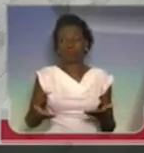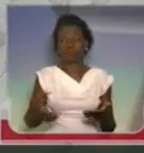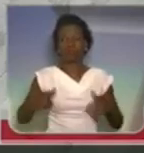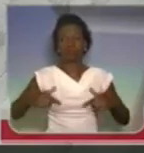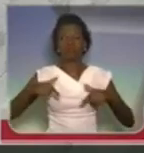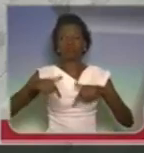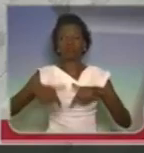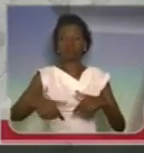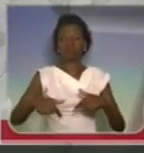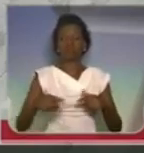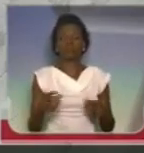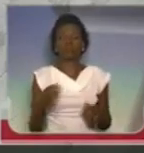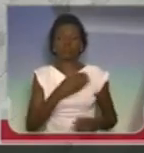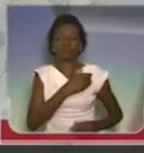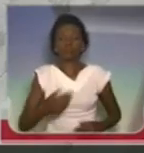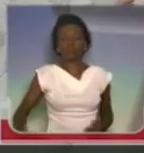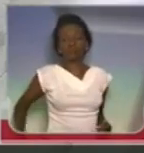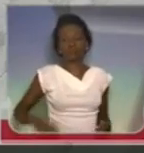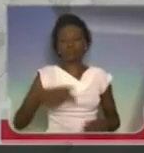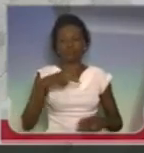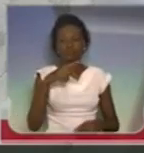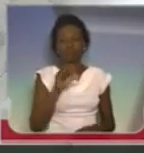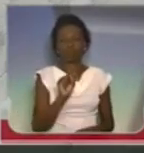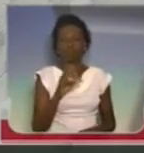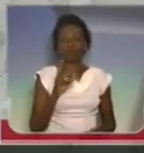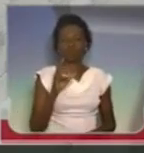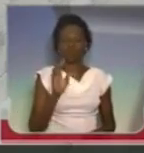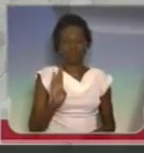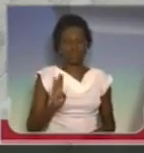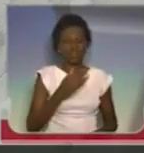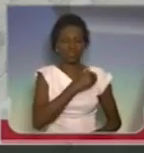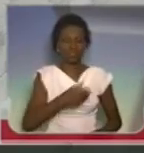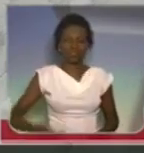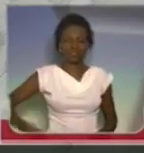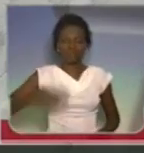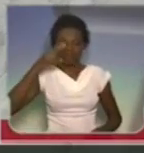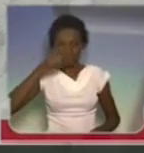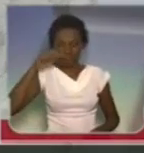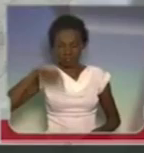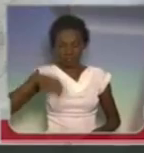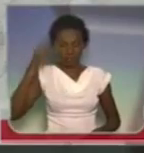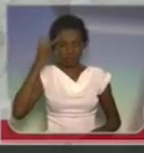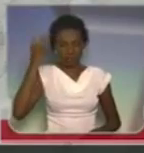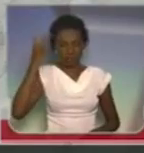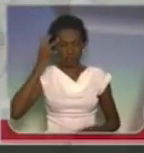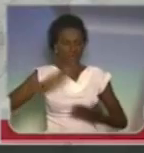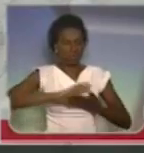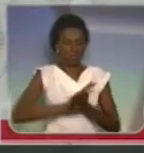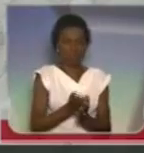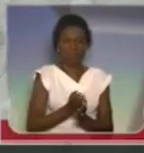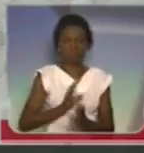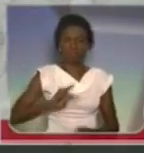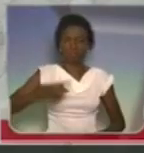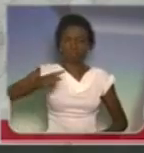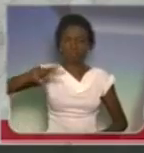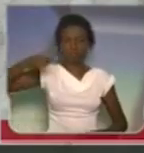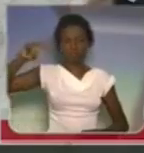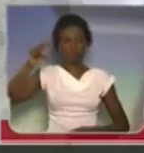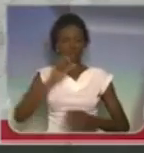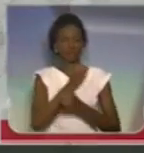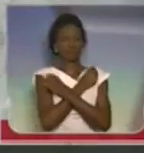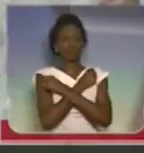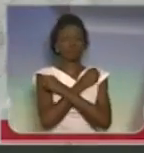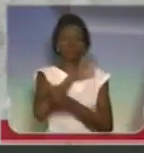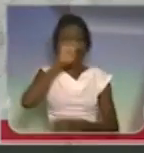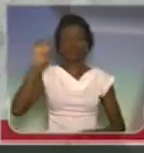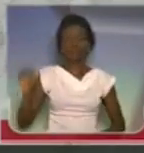iniciativas do governo do psdp do governo ác aqui em São Paulo em destruir a carreira do magistério Estadual como se